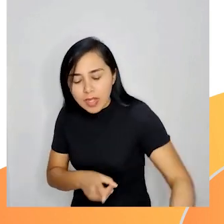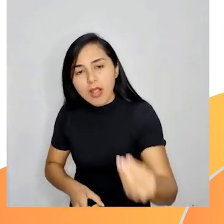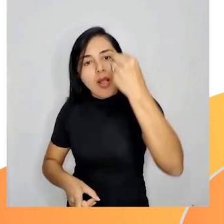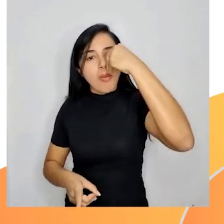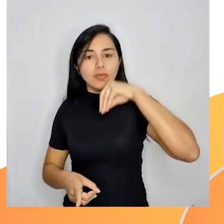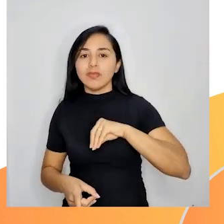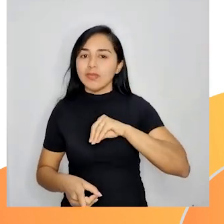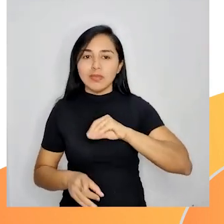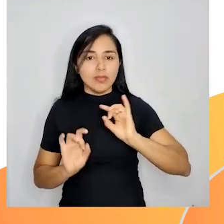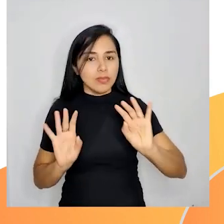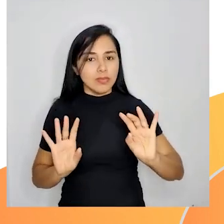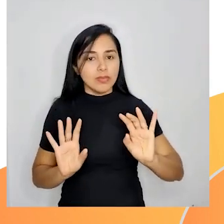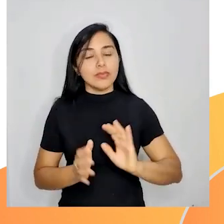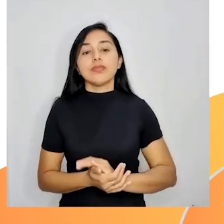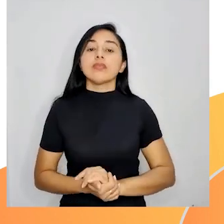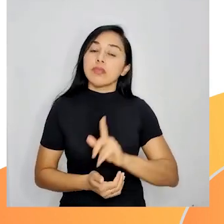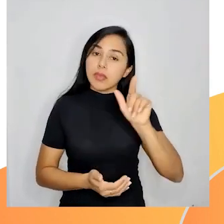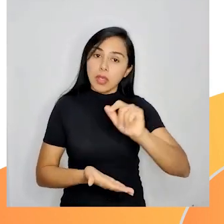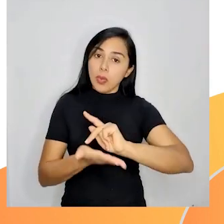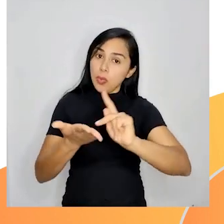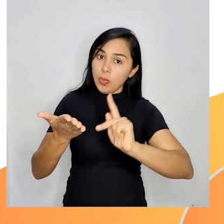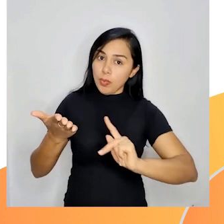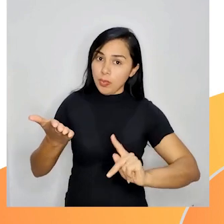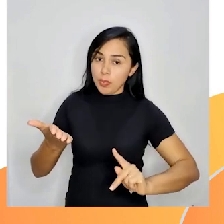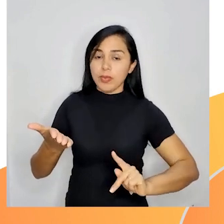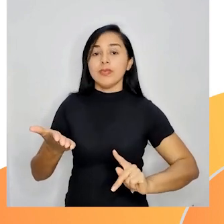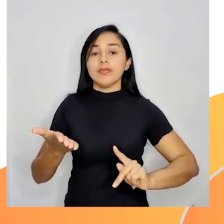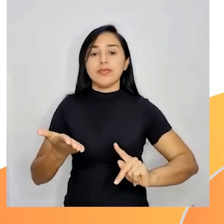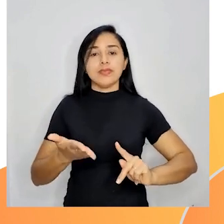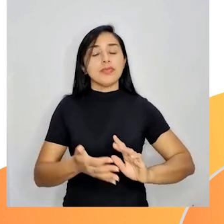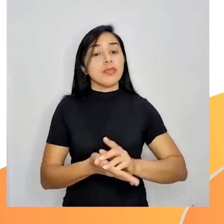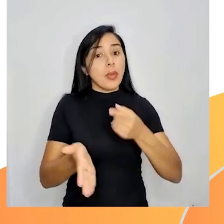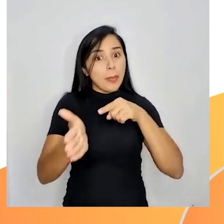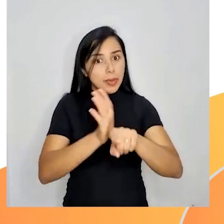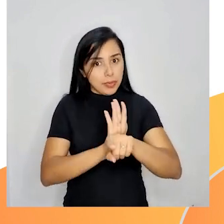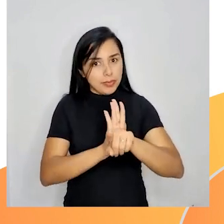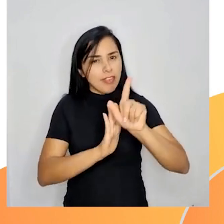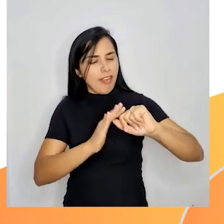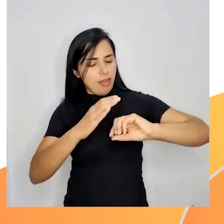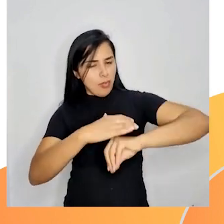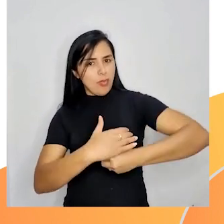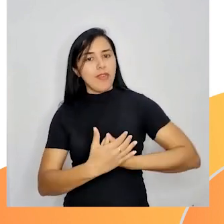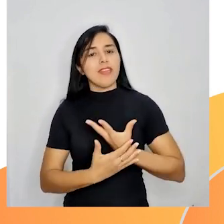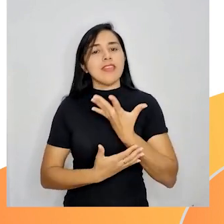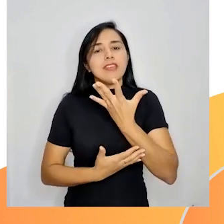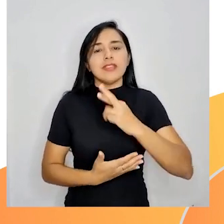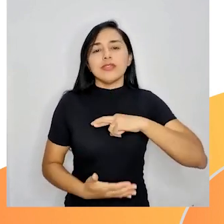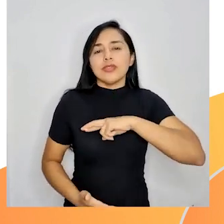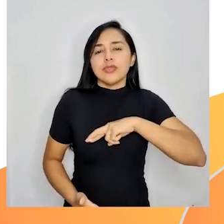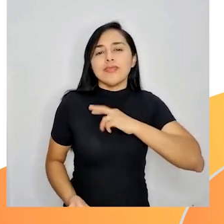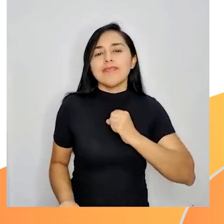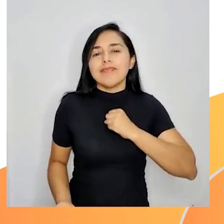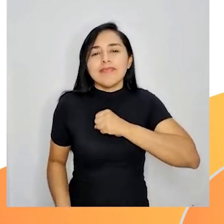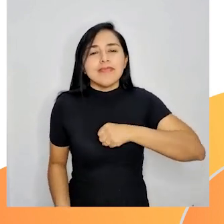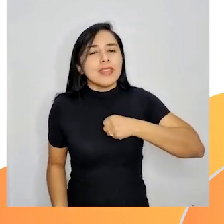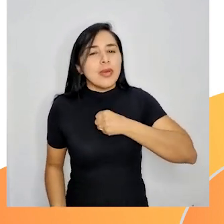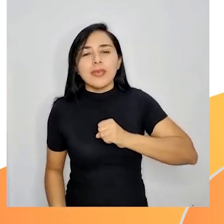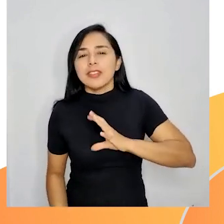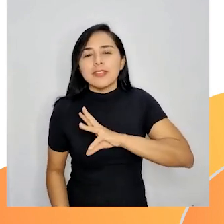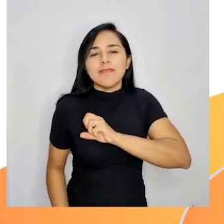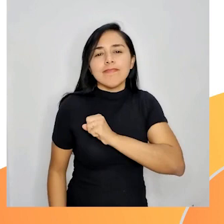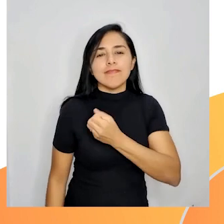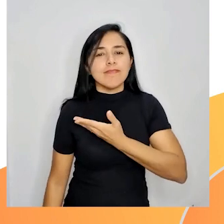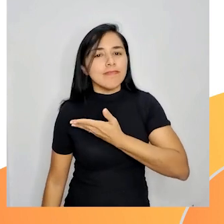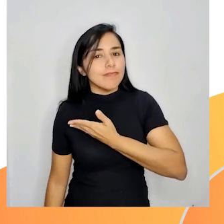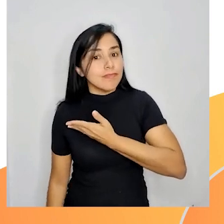temos aí um poema lírico que fala de romance, saudade, amizade,